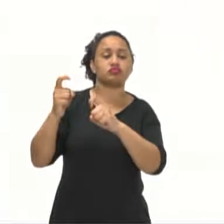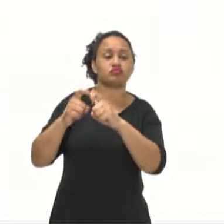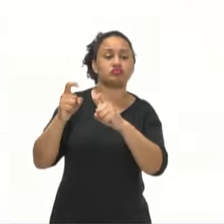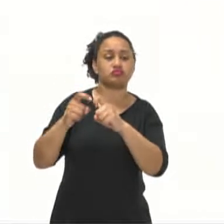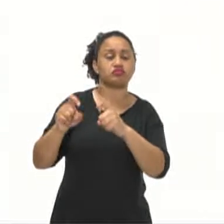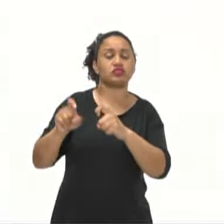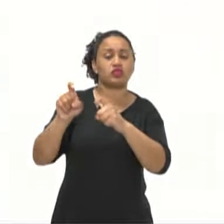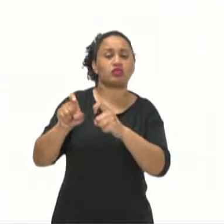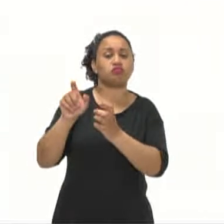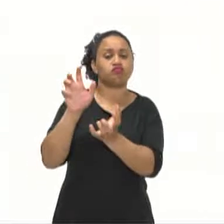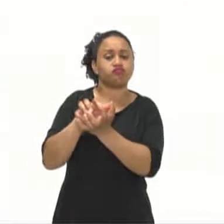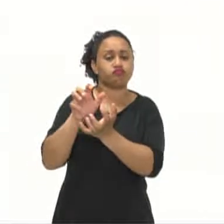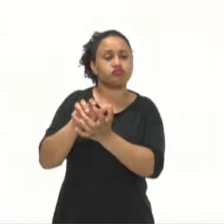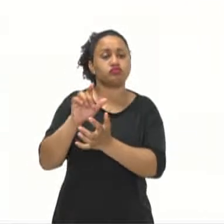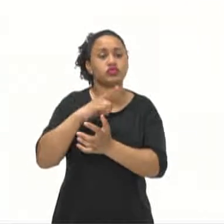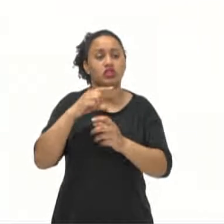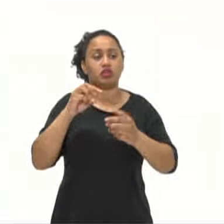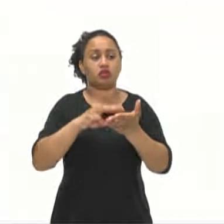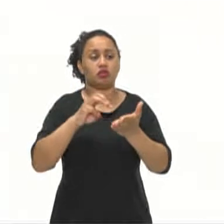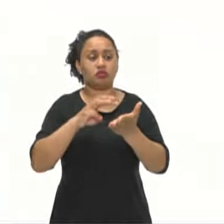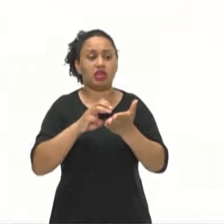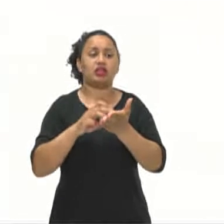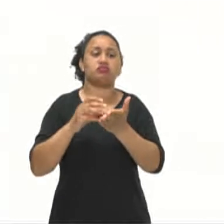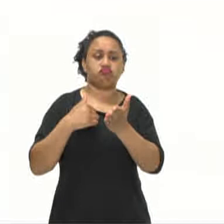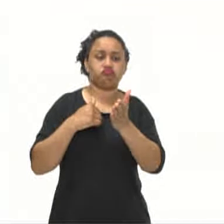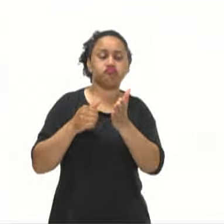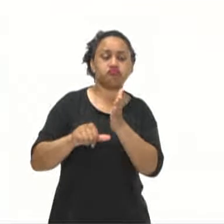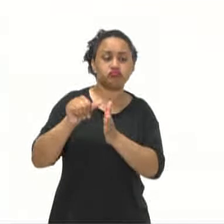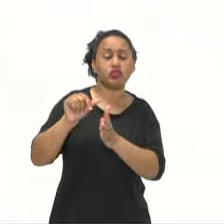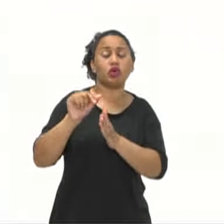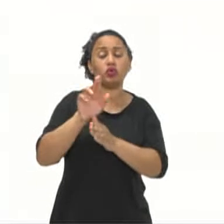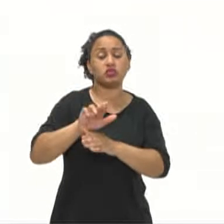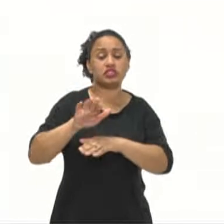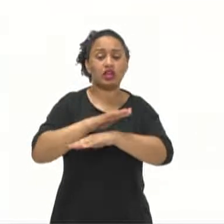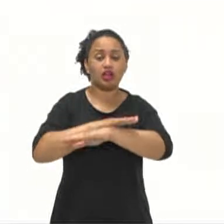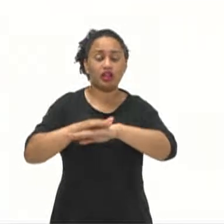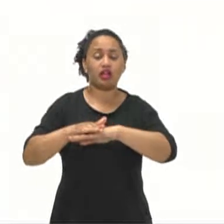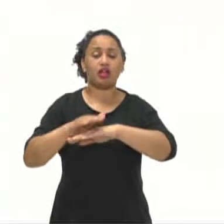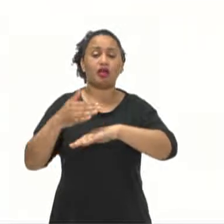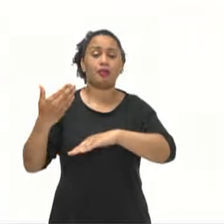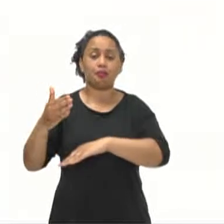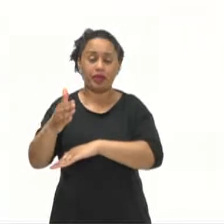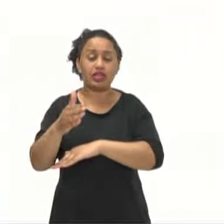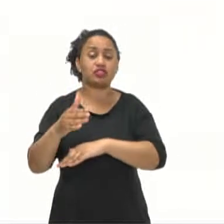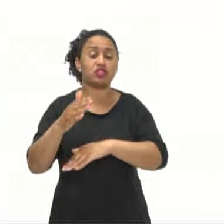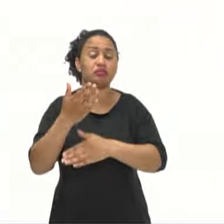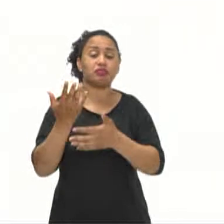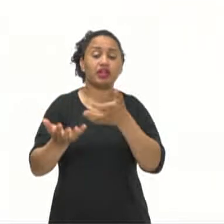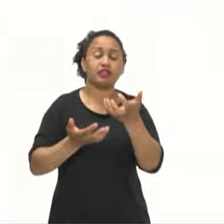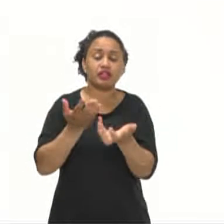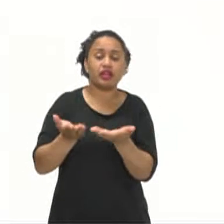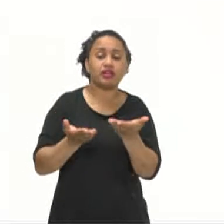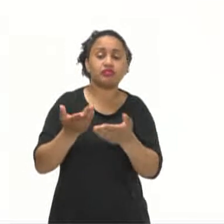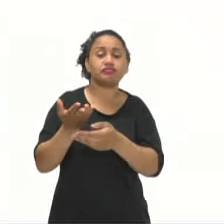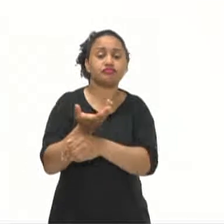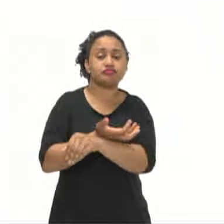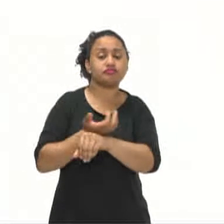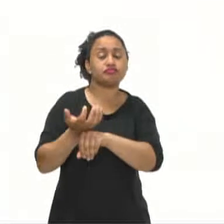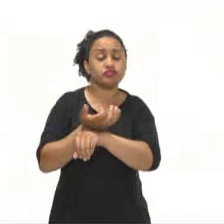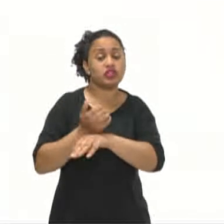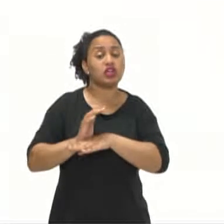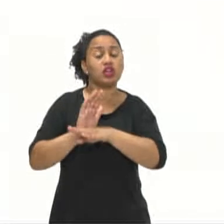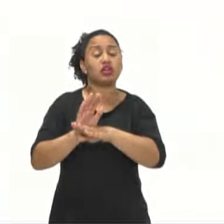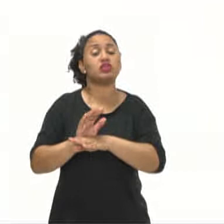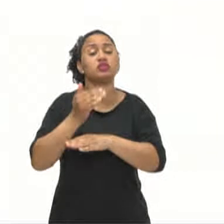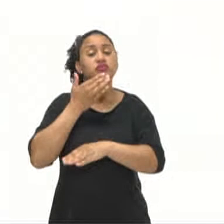do Ceará, um método pioneiro de usar pele de tilápia para tratar queimaduras deve ajudar a